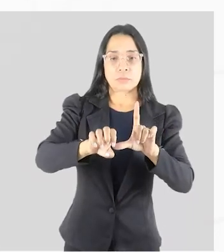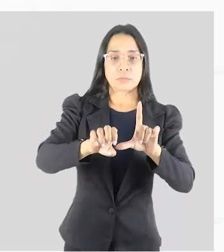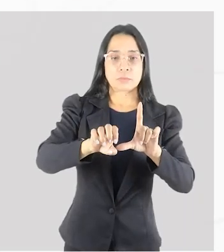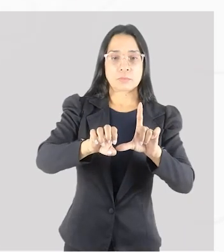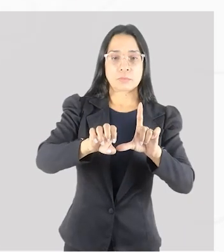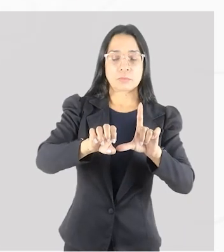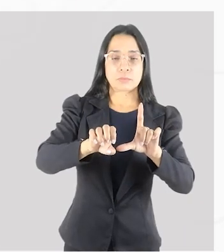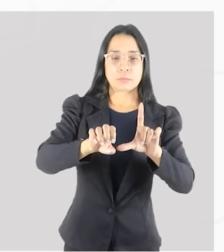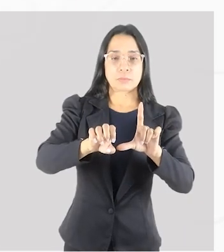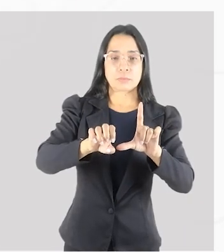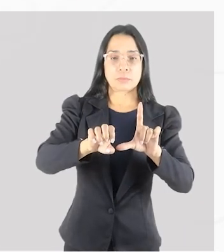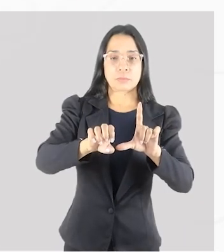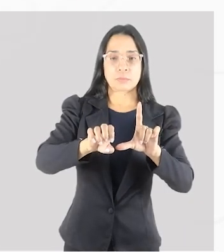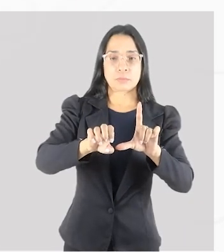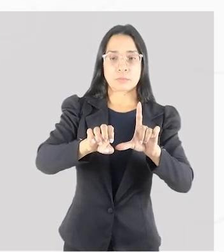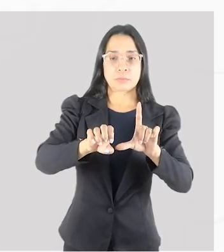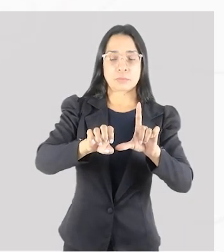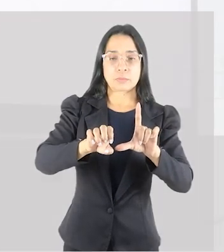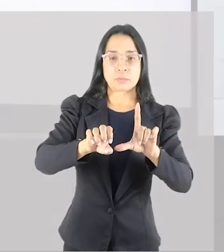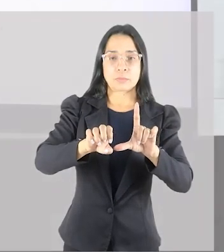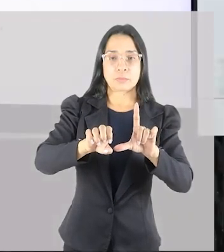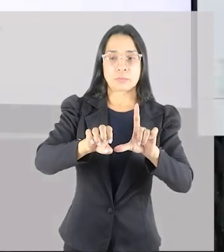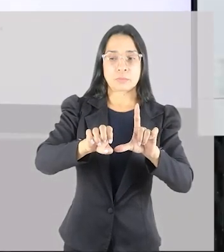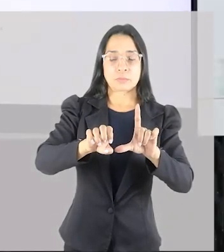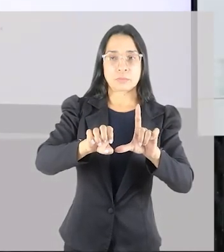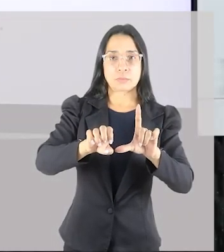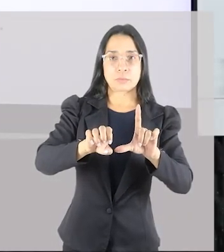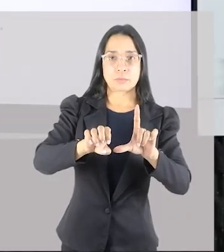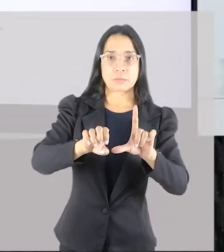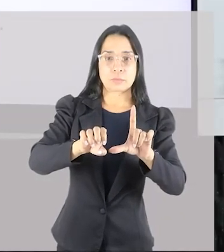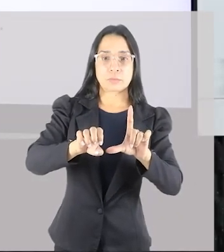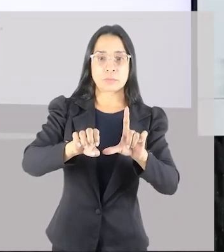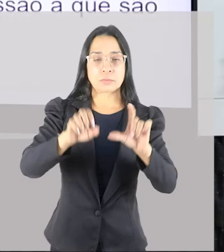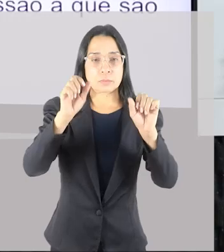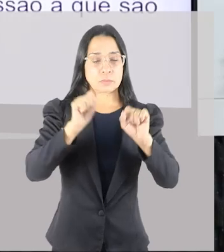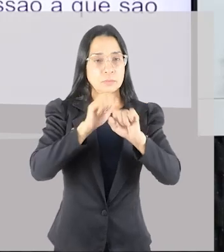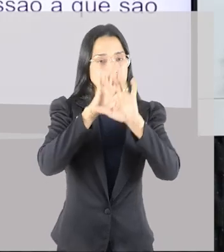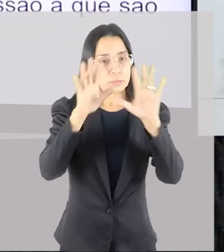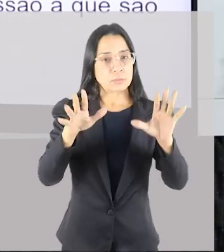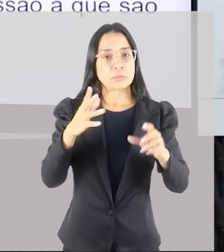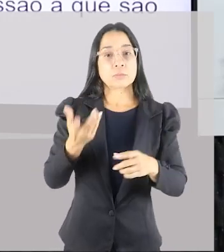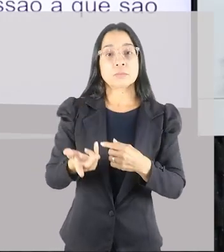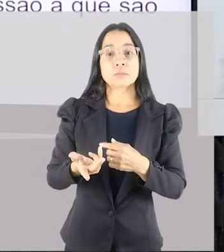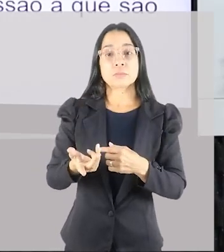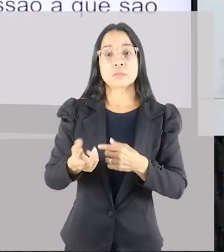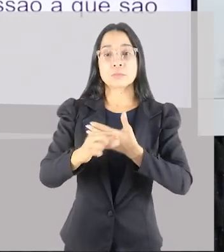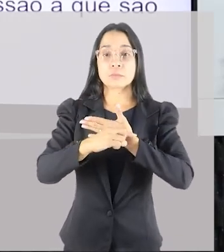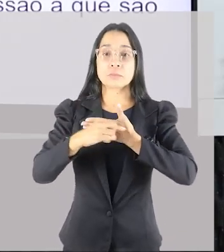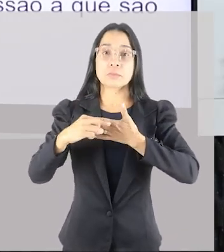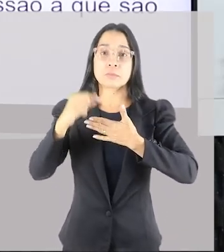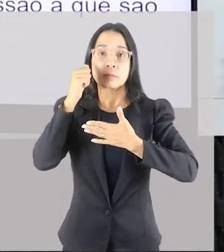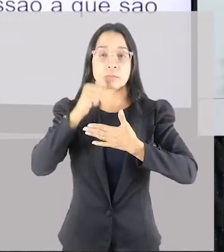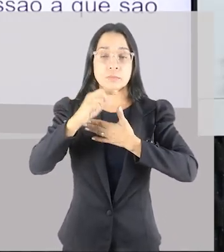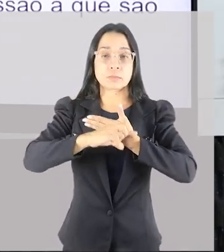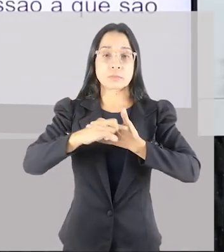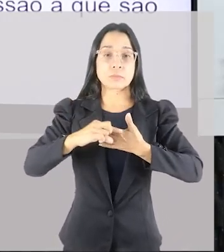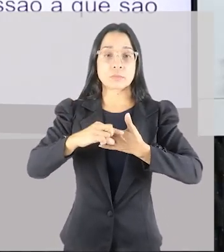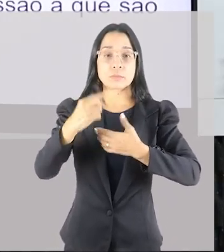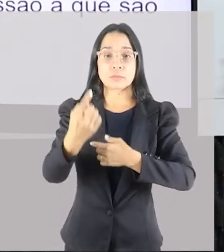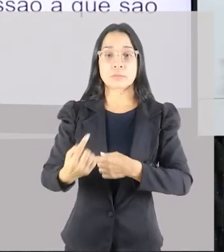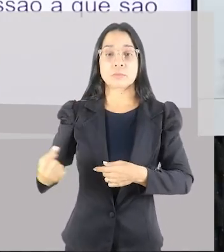a contestação de estereótipos consolidados fica muito claro Quando a nossa autora diz ó é